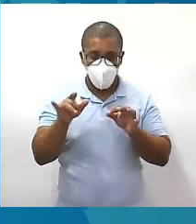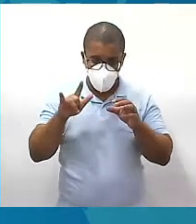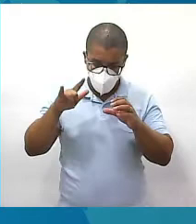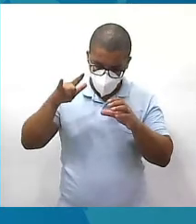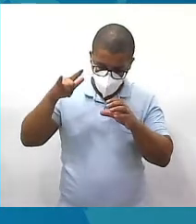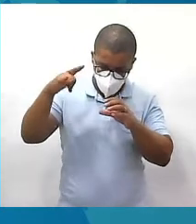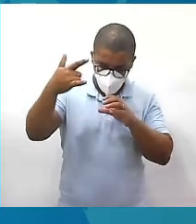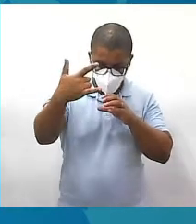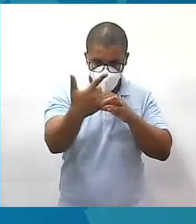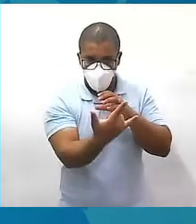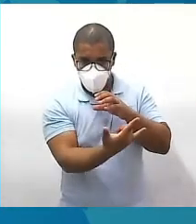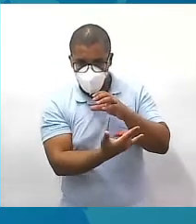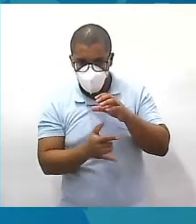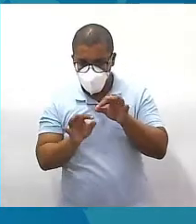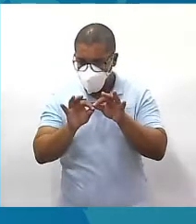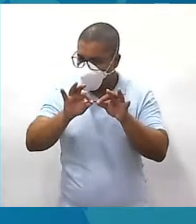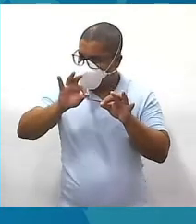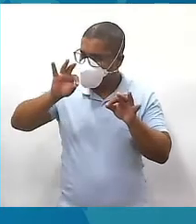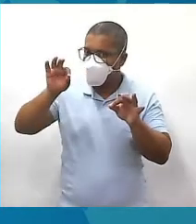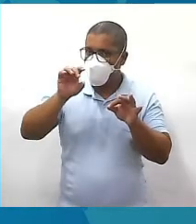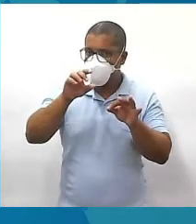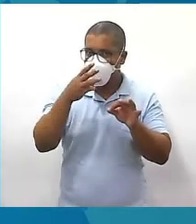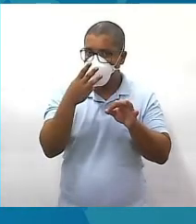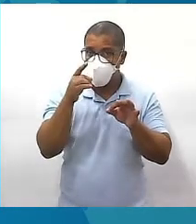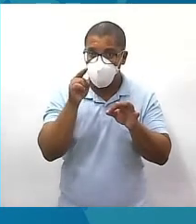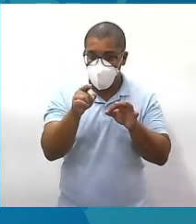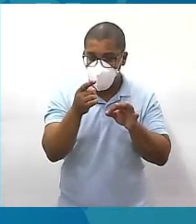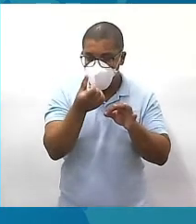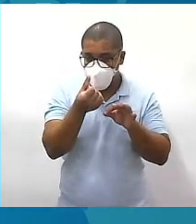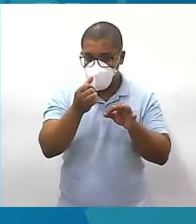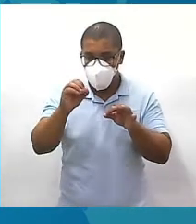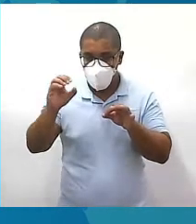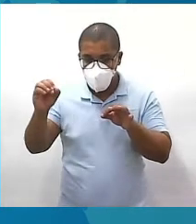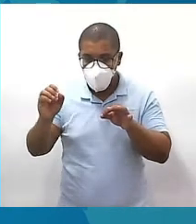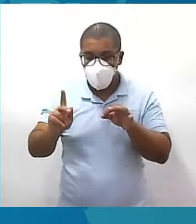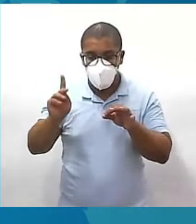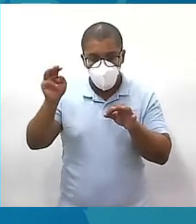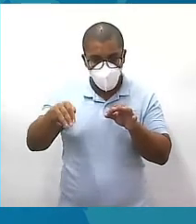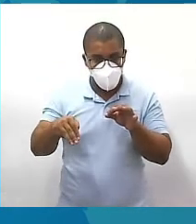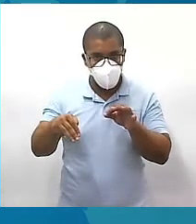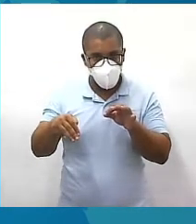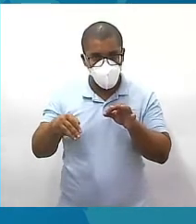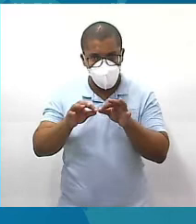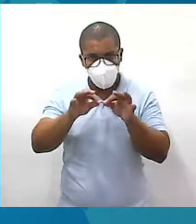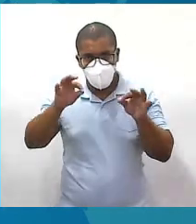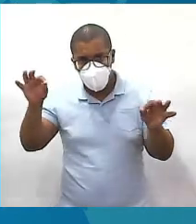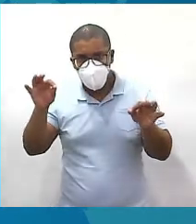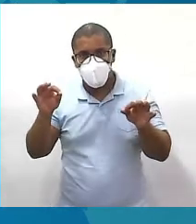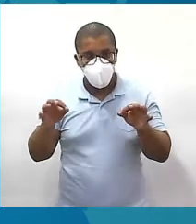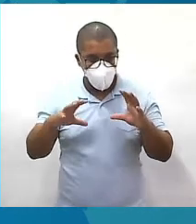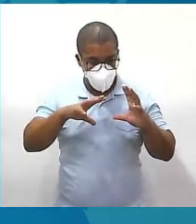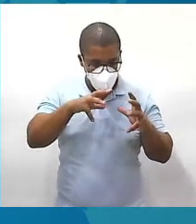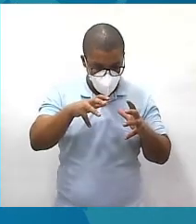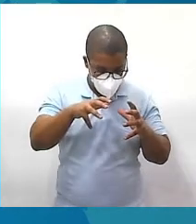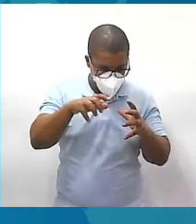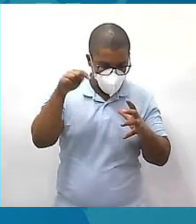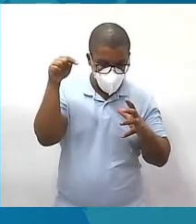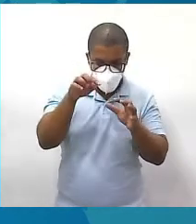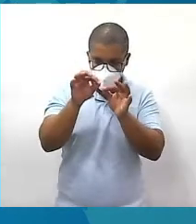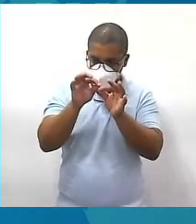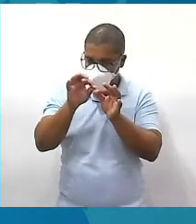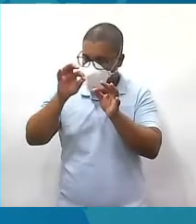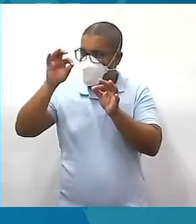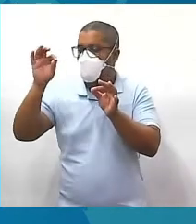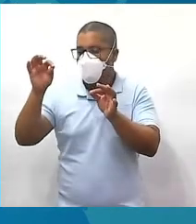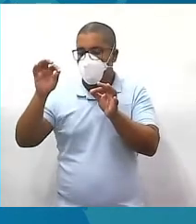estando a 3.600 quilômetros da Terra, ou seja, preste atenção, o raio agora vai ser adicionado